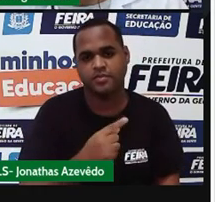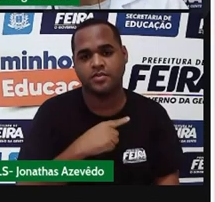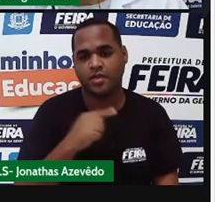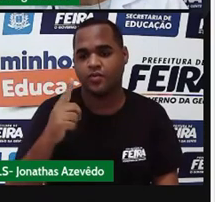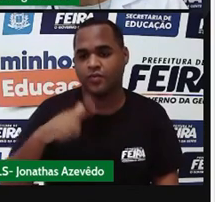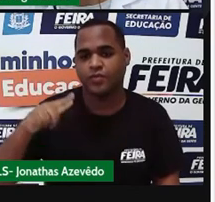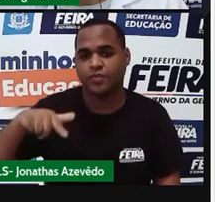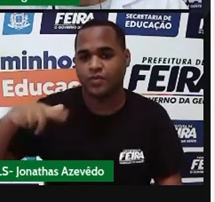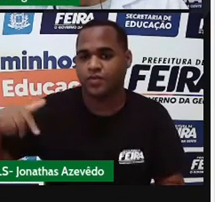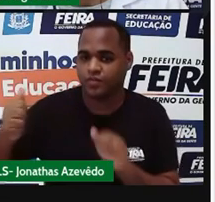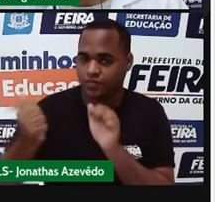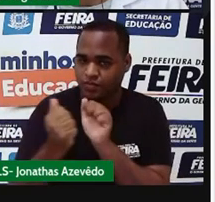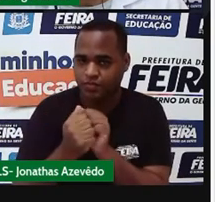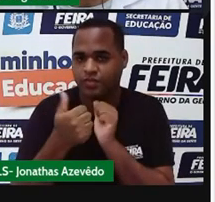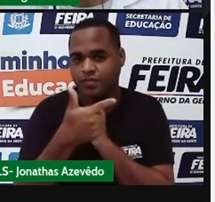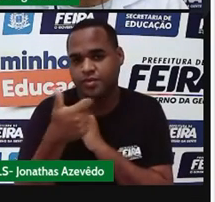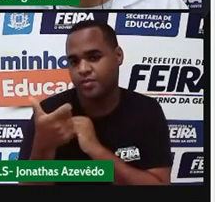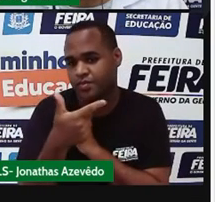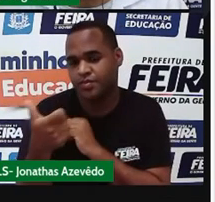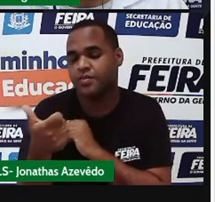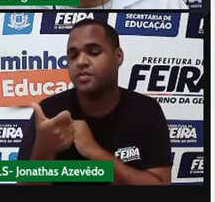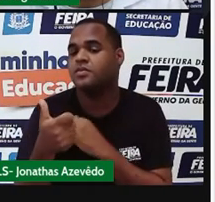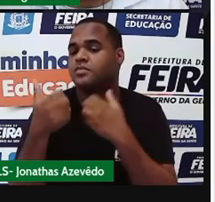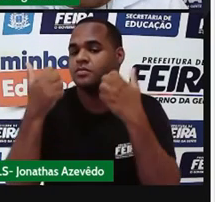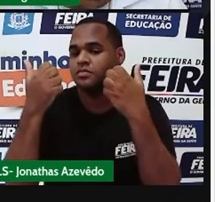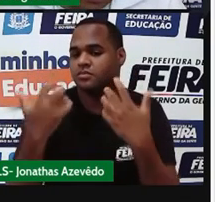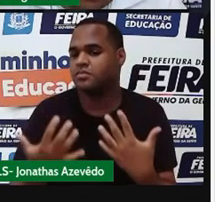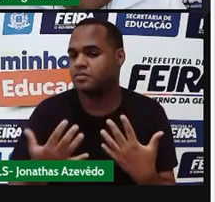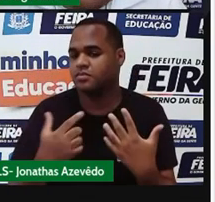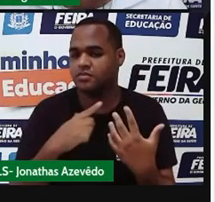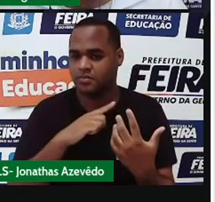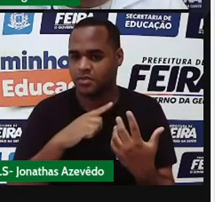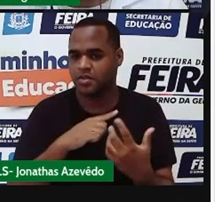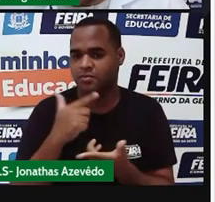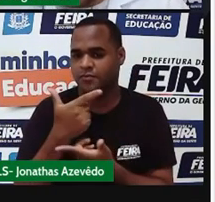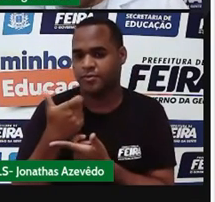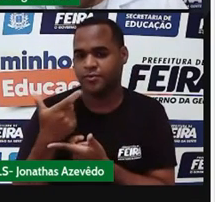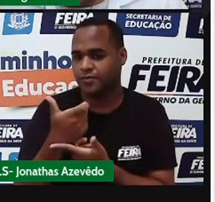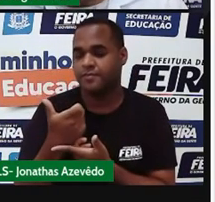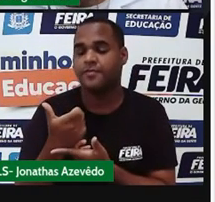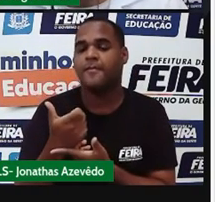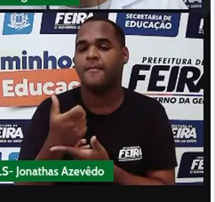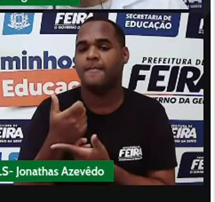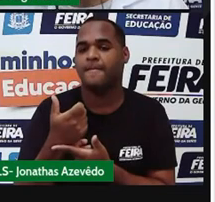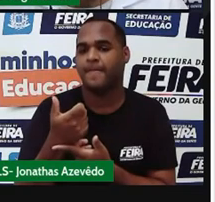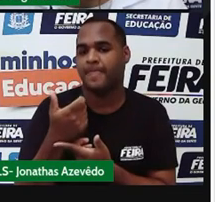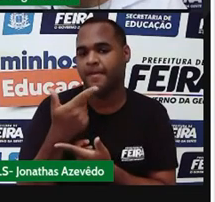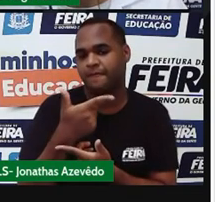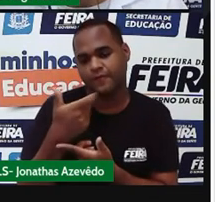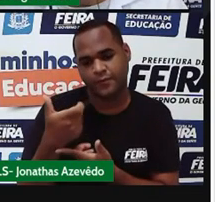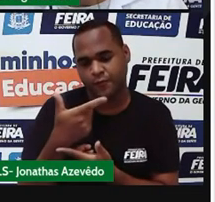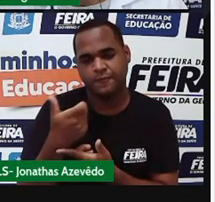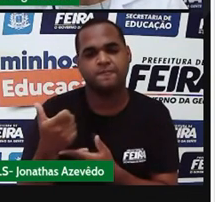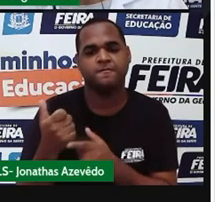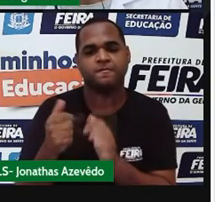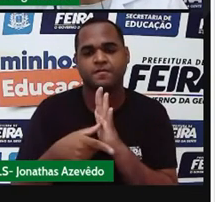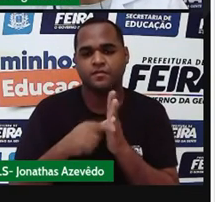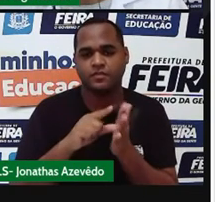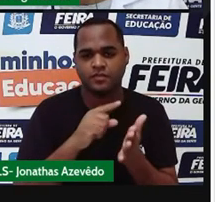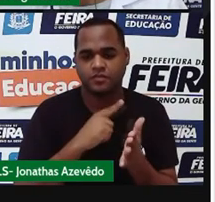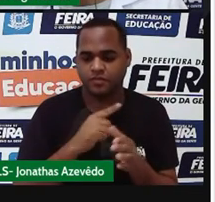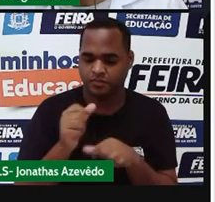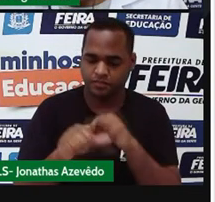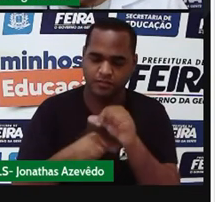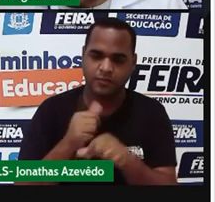esses que vão se repetir tal 21 tão em cima vai ficar um o 21 do lado vai